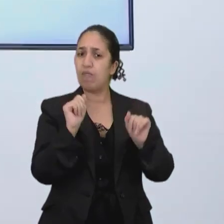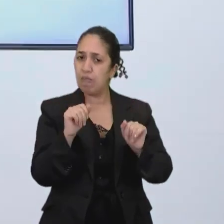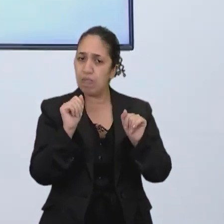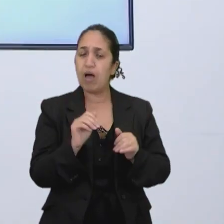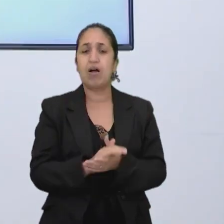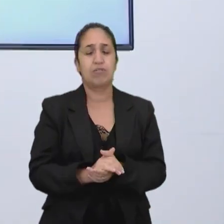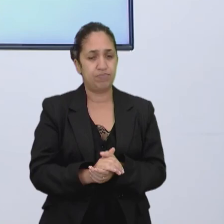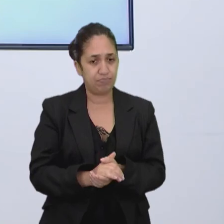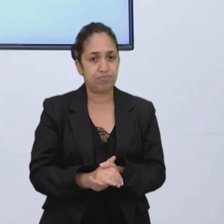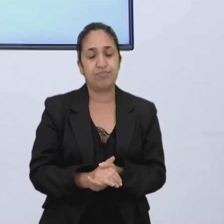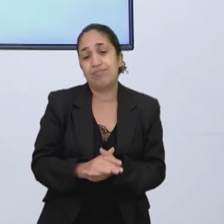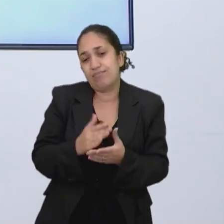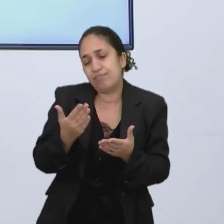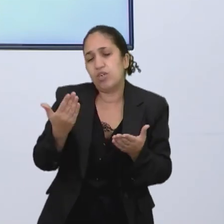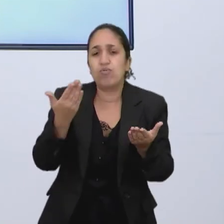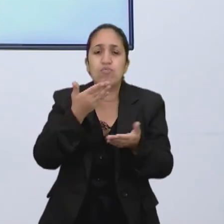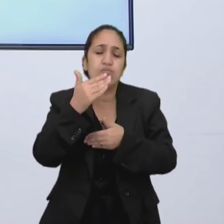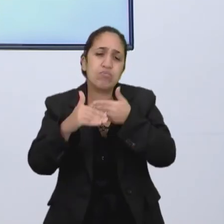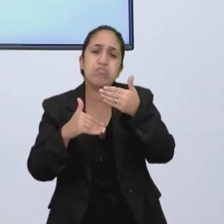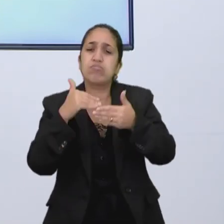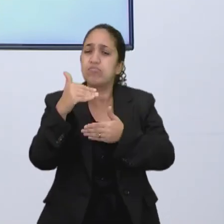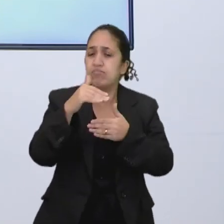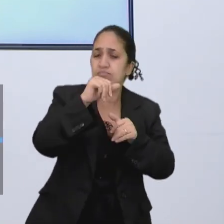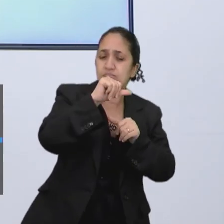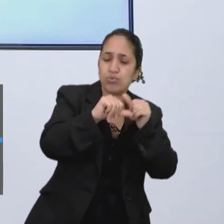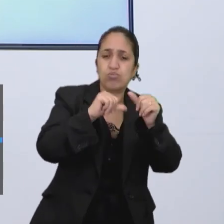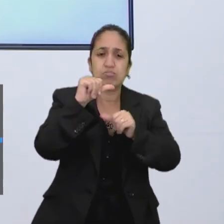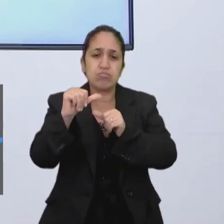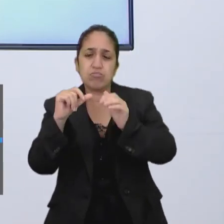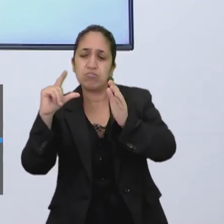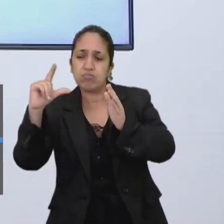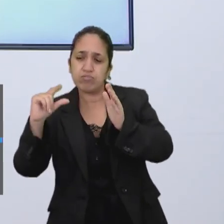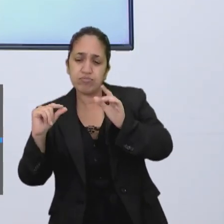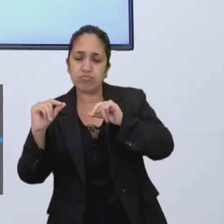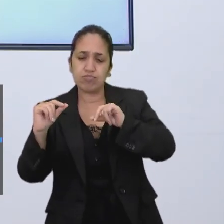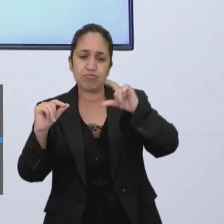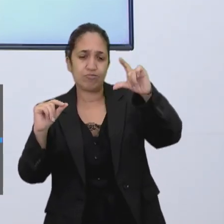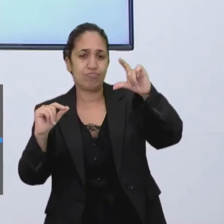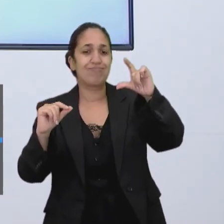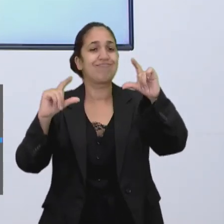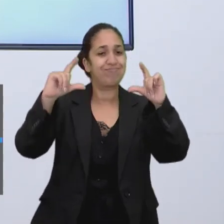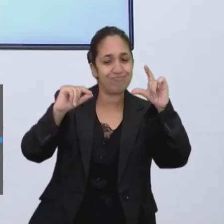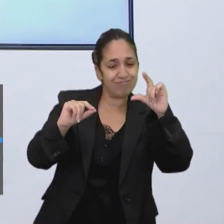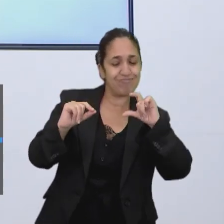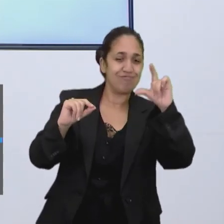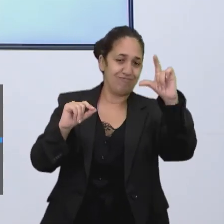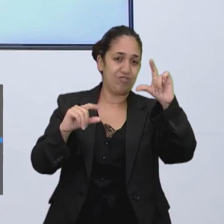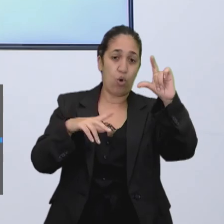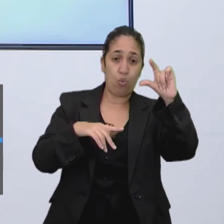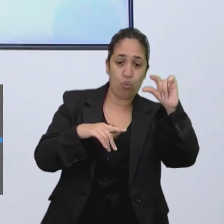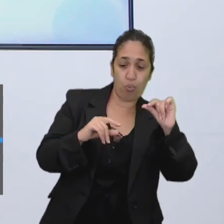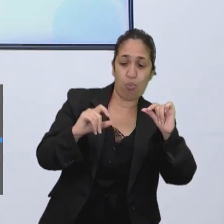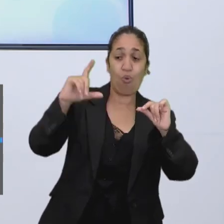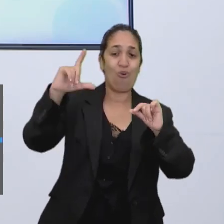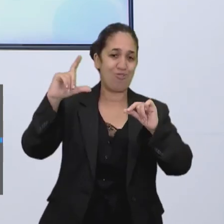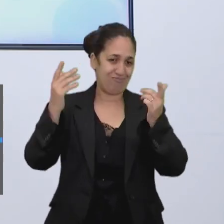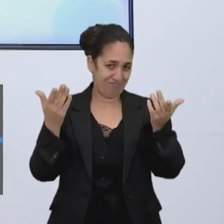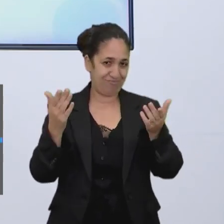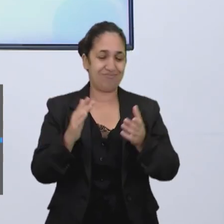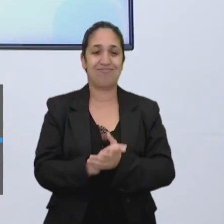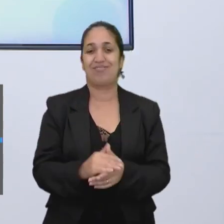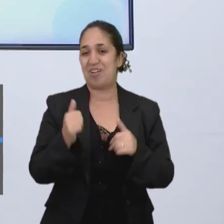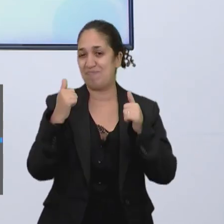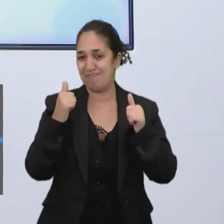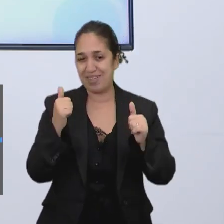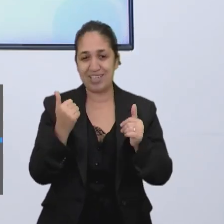nessas respostas. Então, à medida que você vai alterando, diminuindo um, aumenta o outro e vice-versa. Beleza? Então,